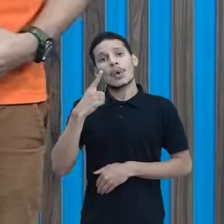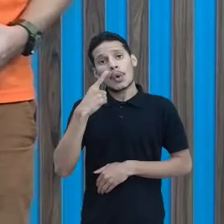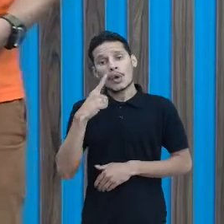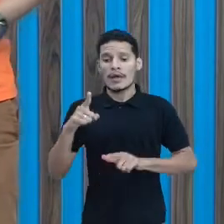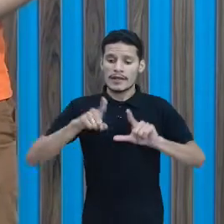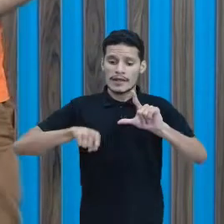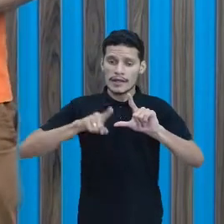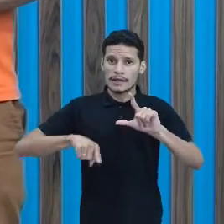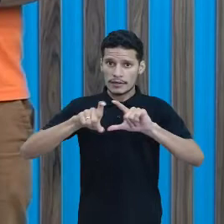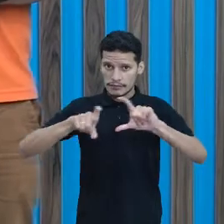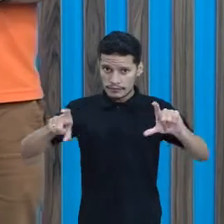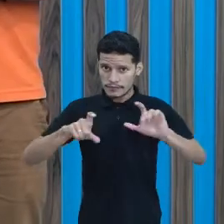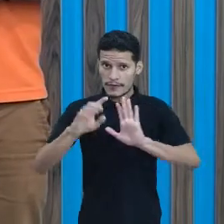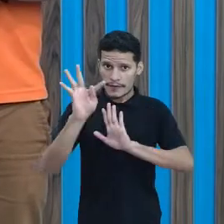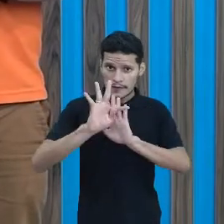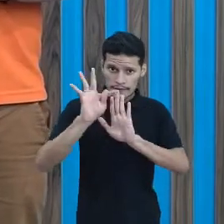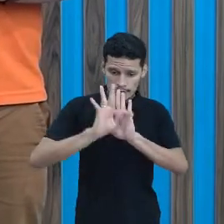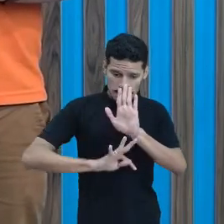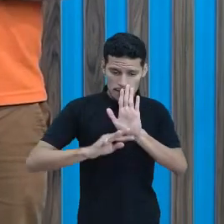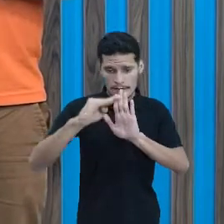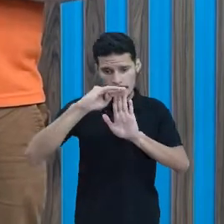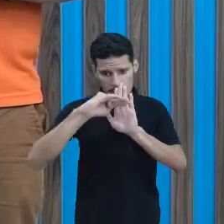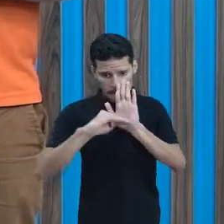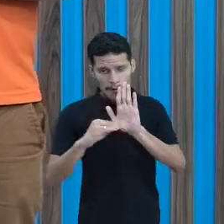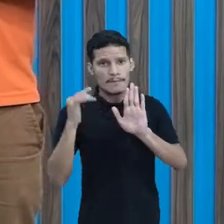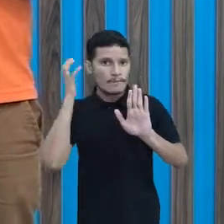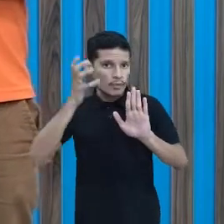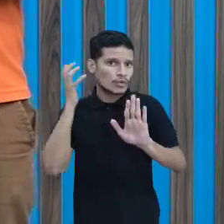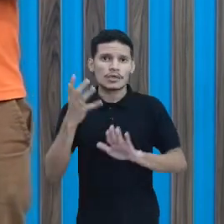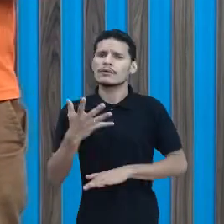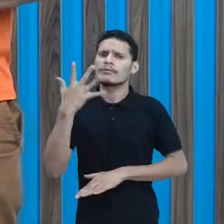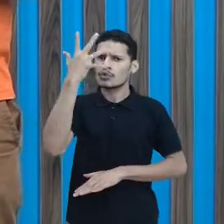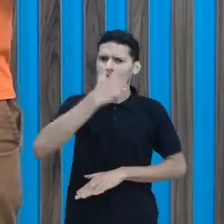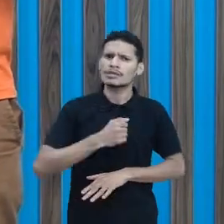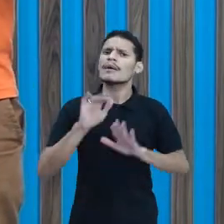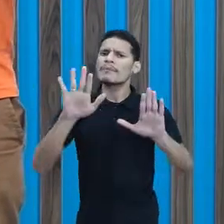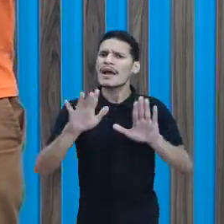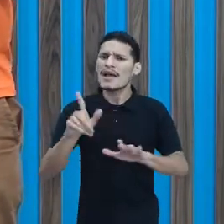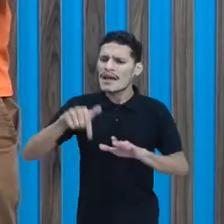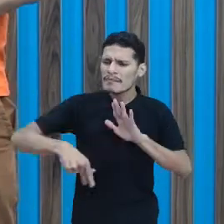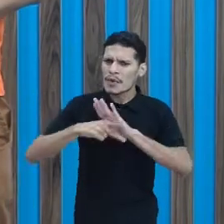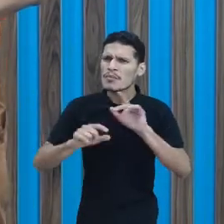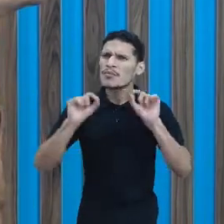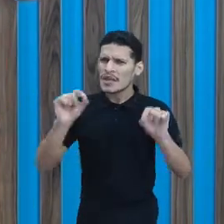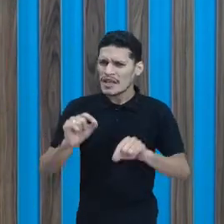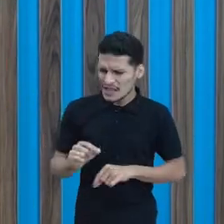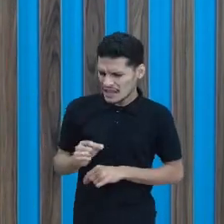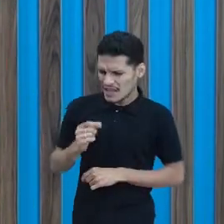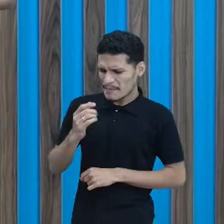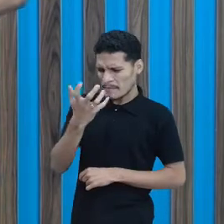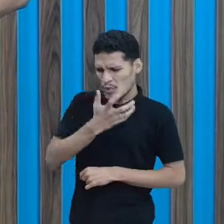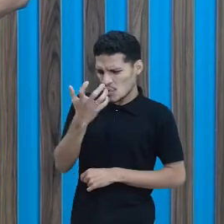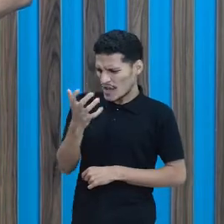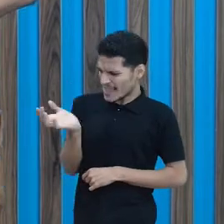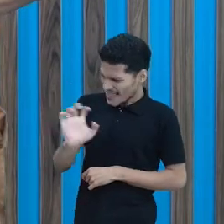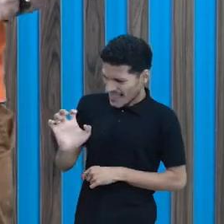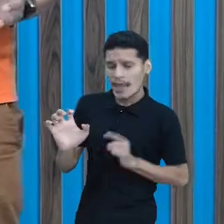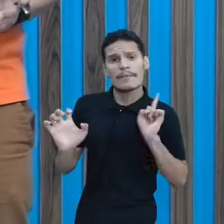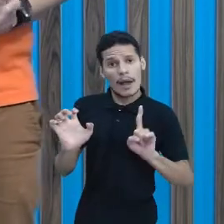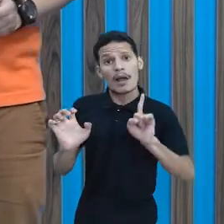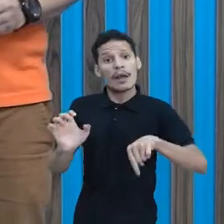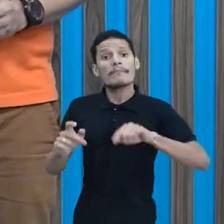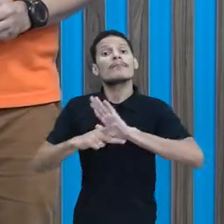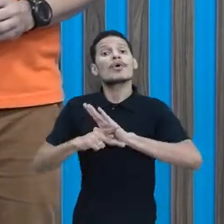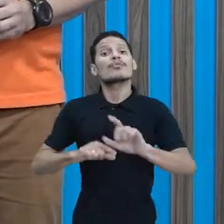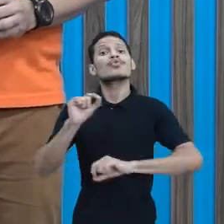pessoal. Inclusive, essa questão, é o hino gay, é porque tem bom gosto, tá, gente? É uma letra muito bacana, não tem essa